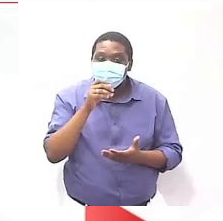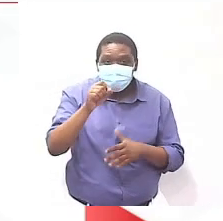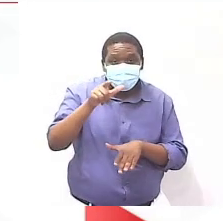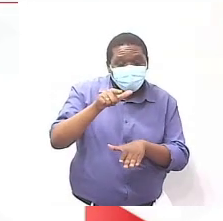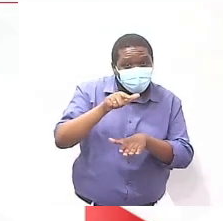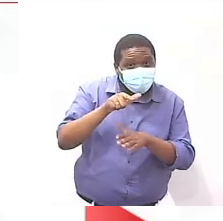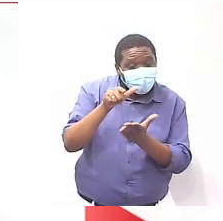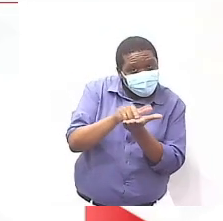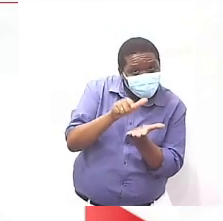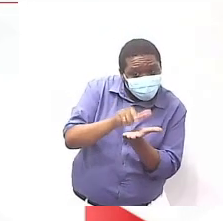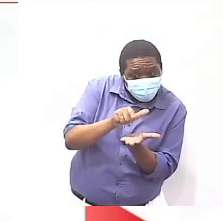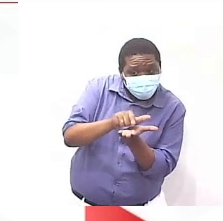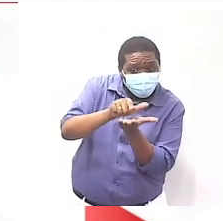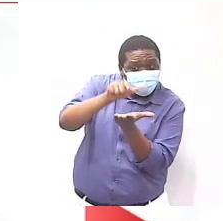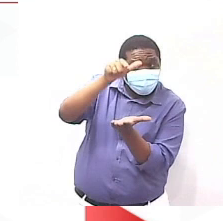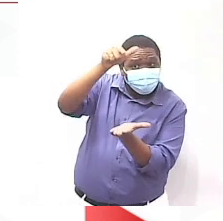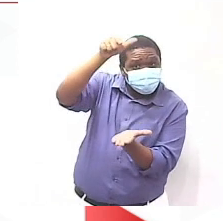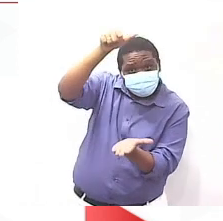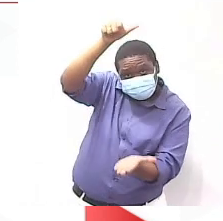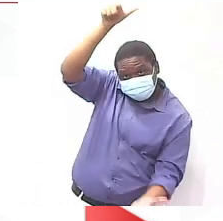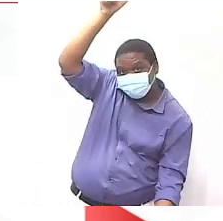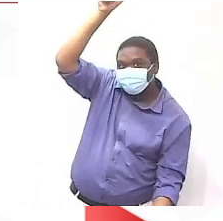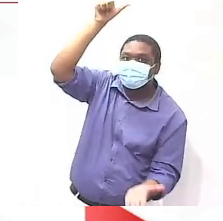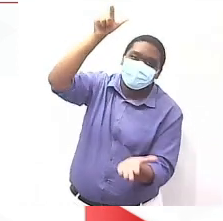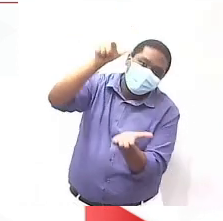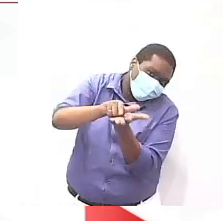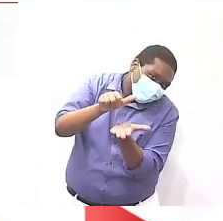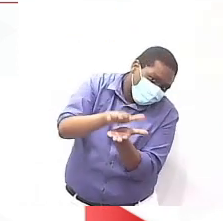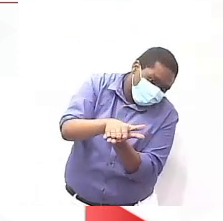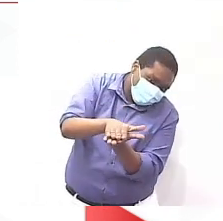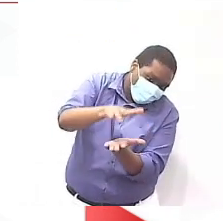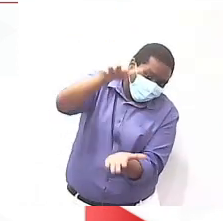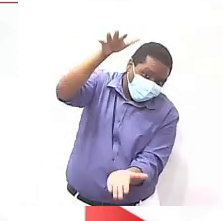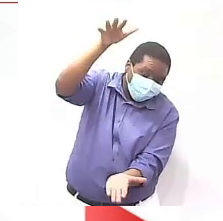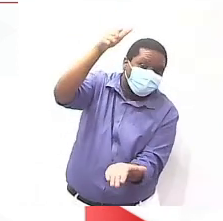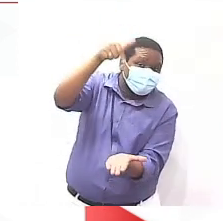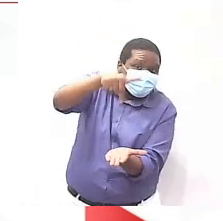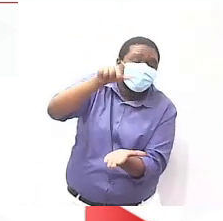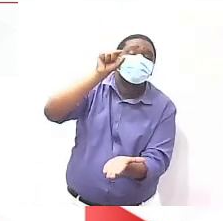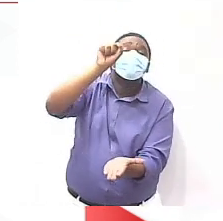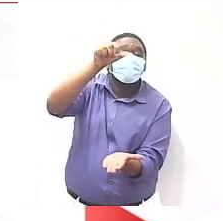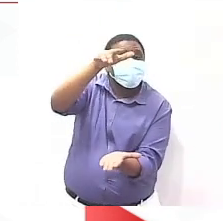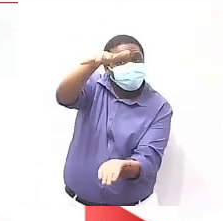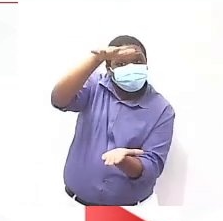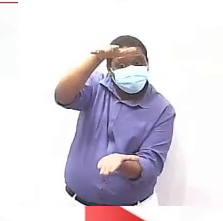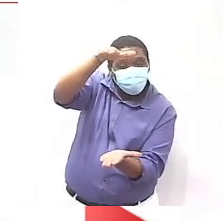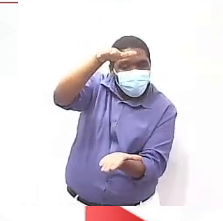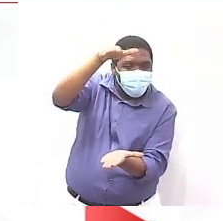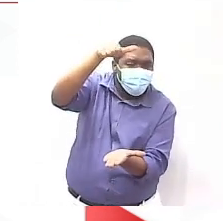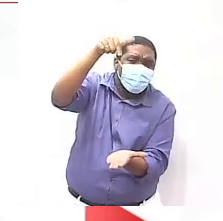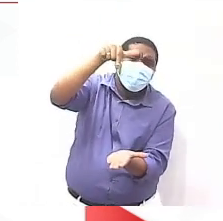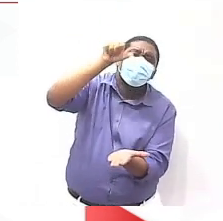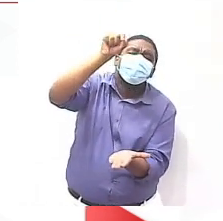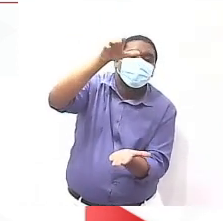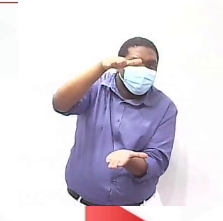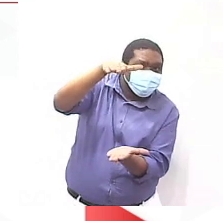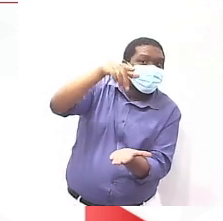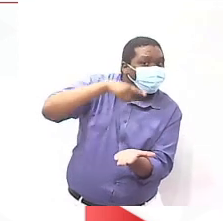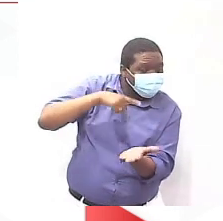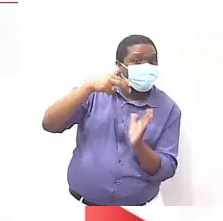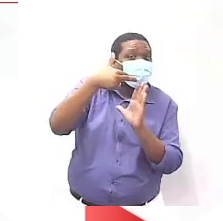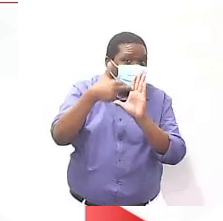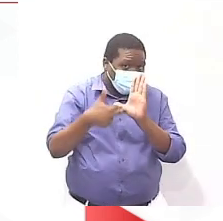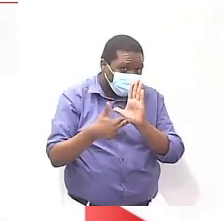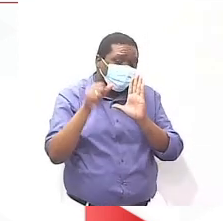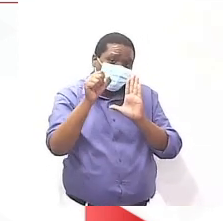de outra folha de papel e assim sucessivamente, esse empilhamento esse empilhamento, ele tem um princípio que